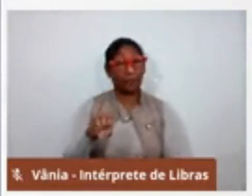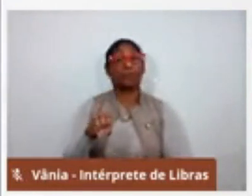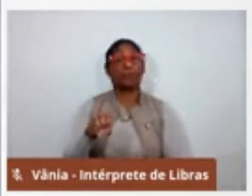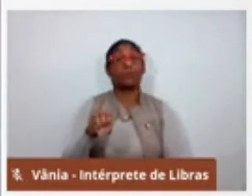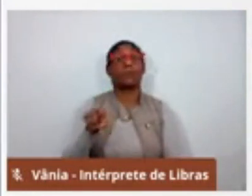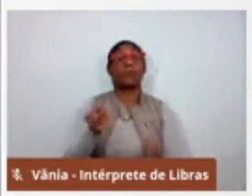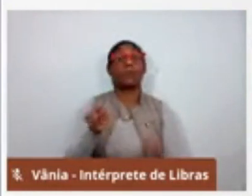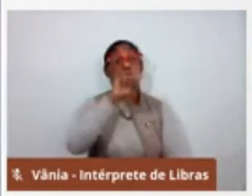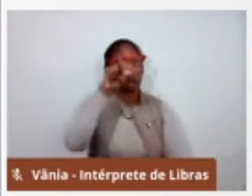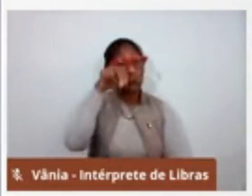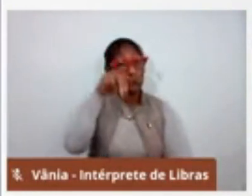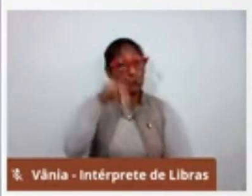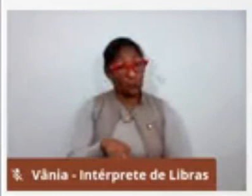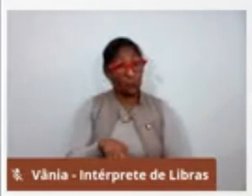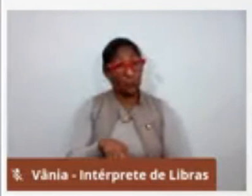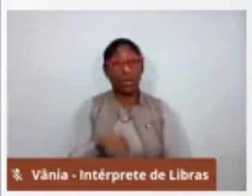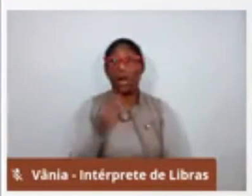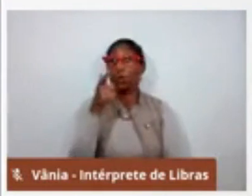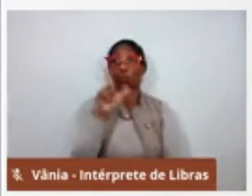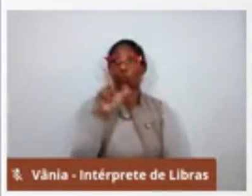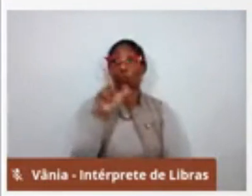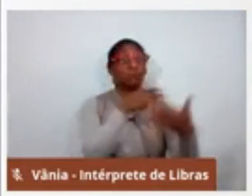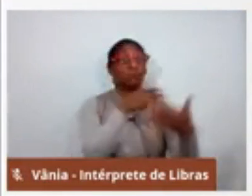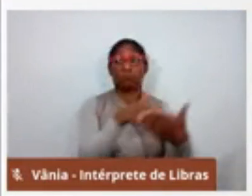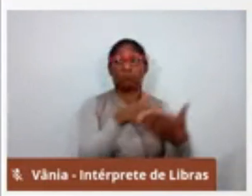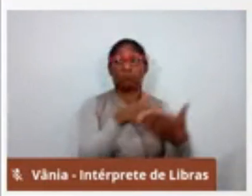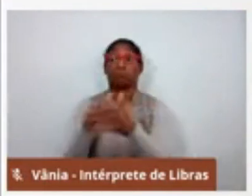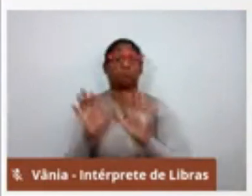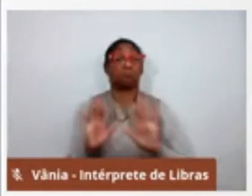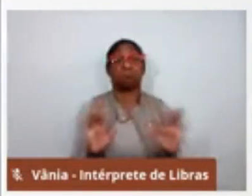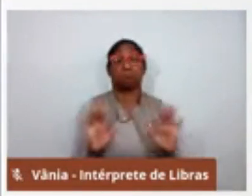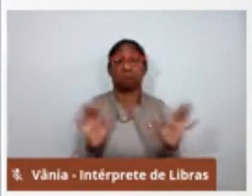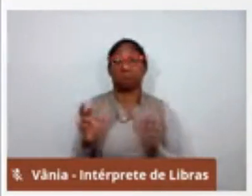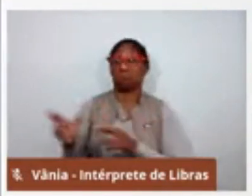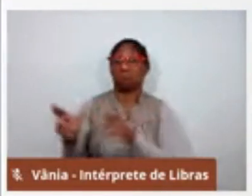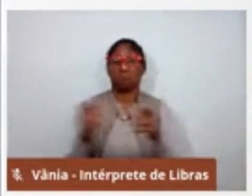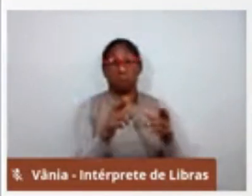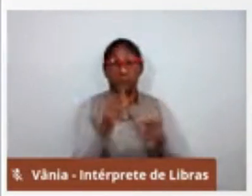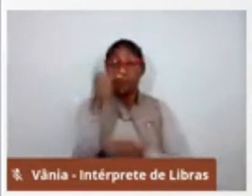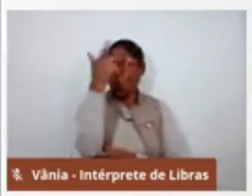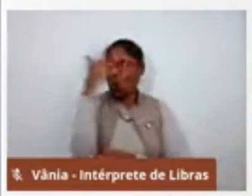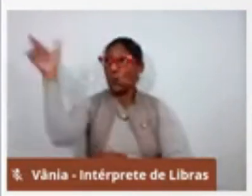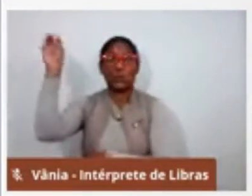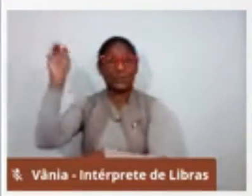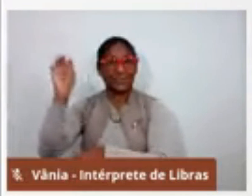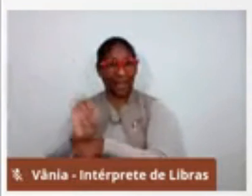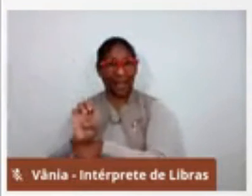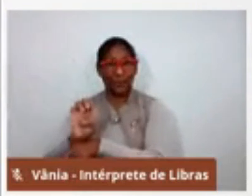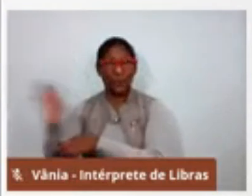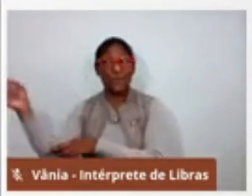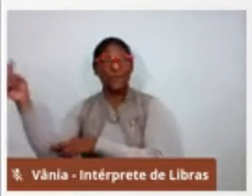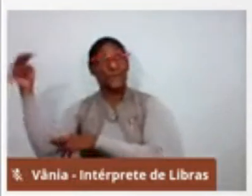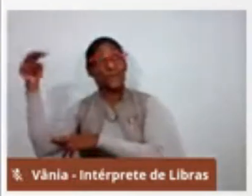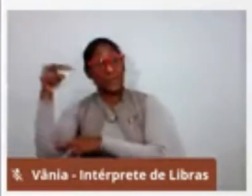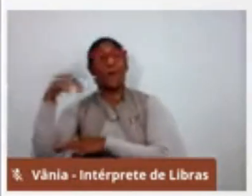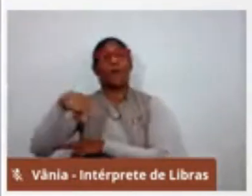junho sem as restrições na maior parte do território que outros estados estavam observando. Isso foi graças ao